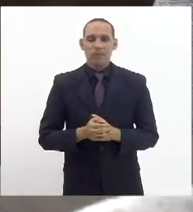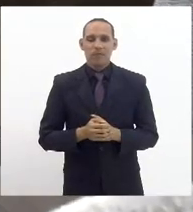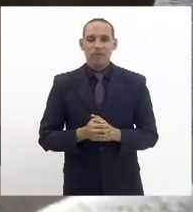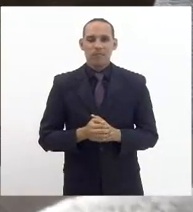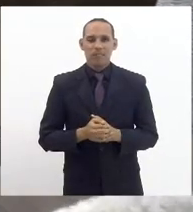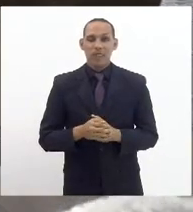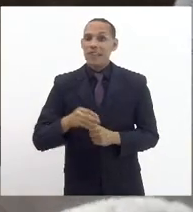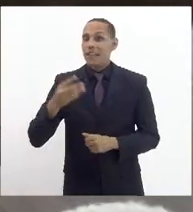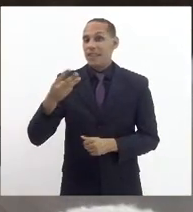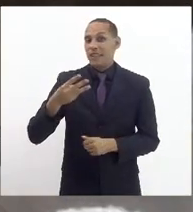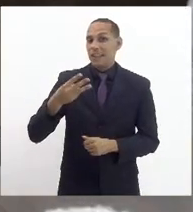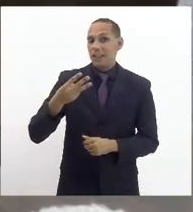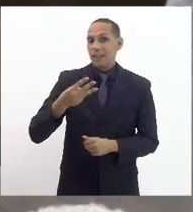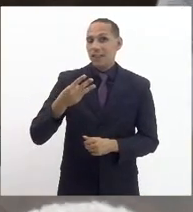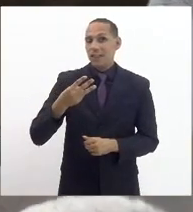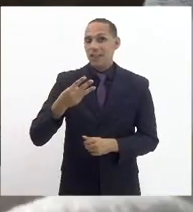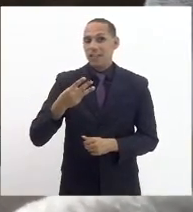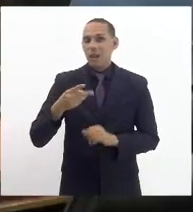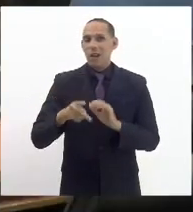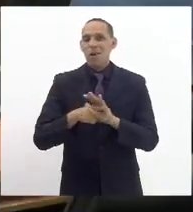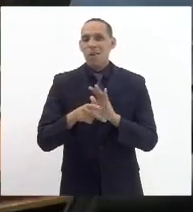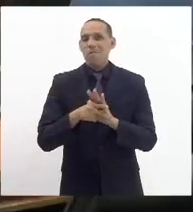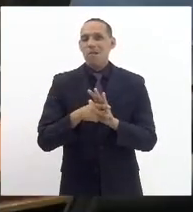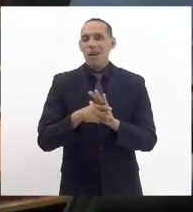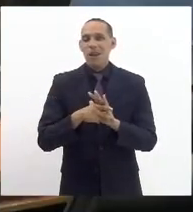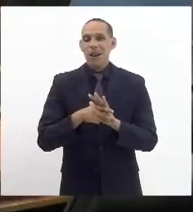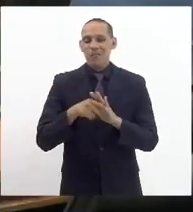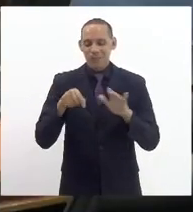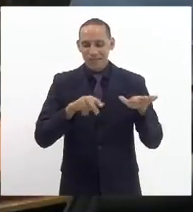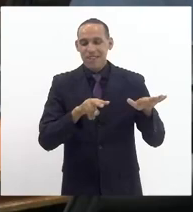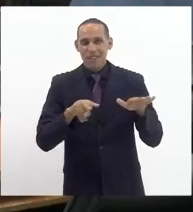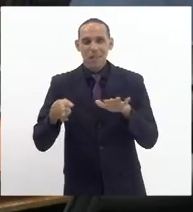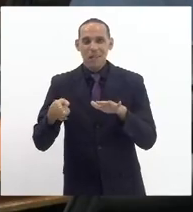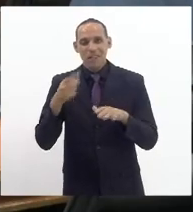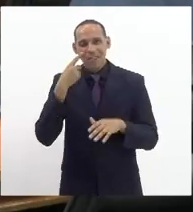É o terceiro da série dessa semana.